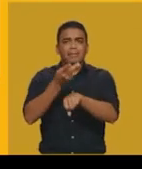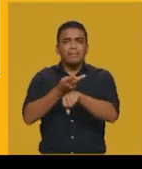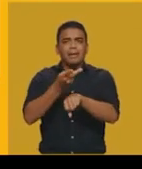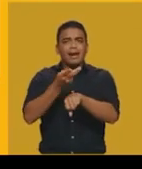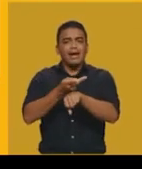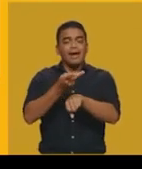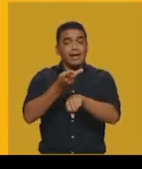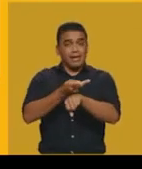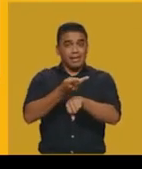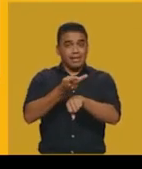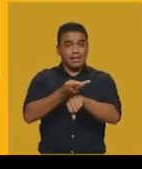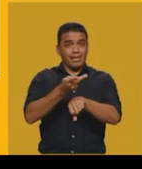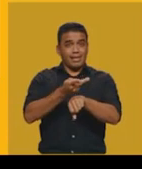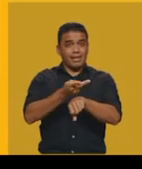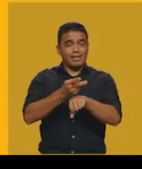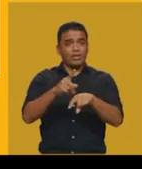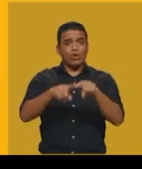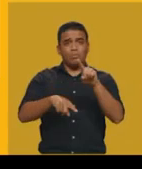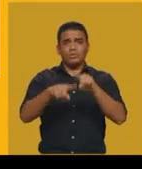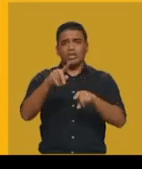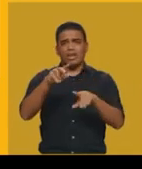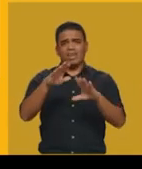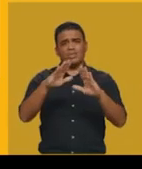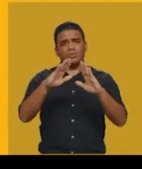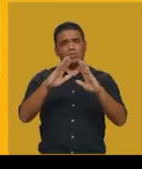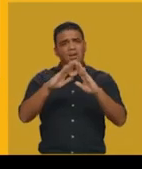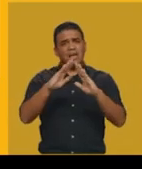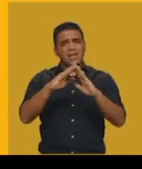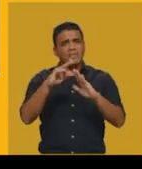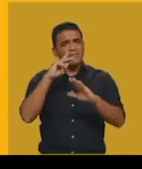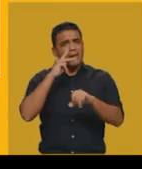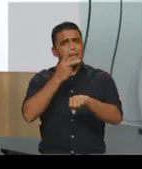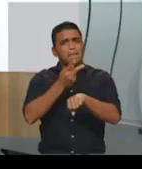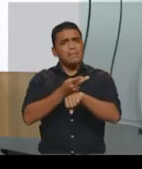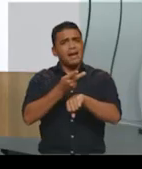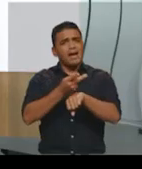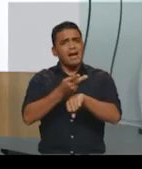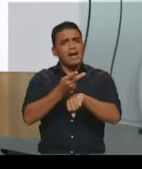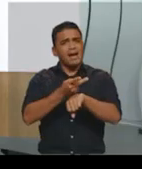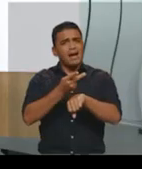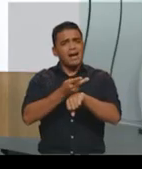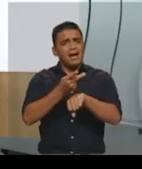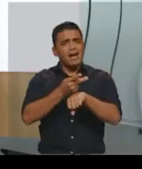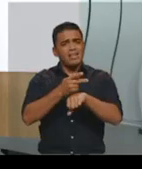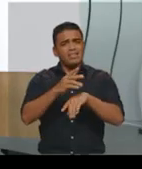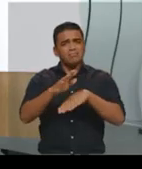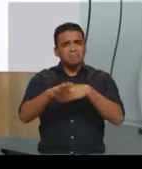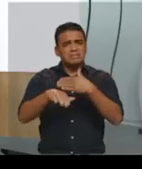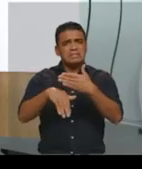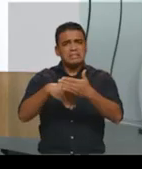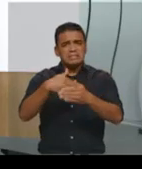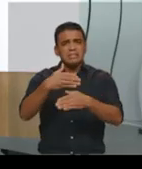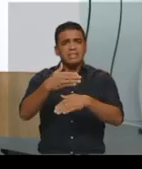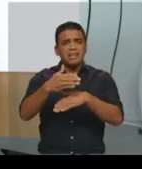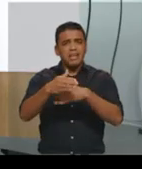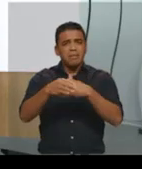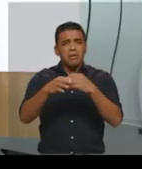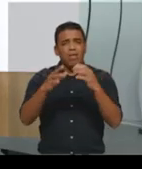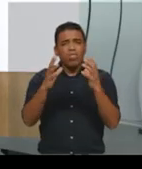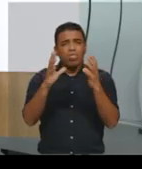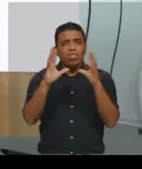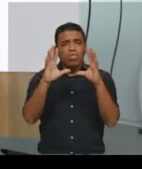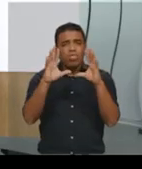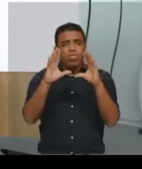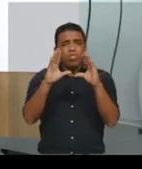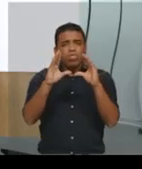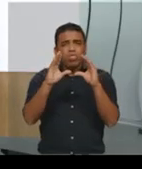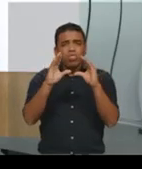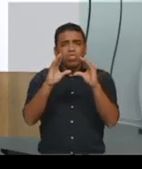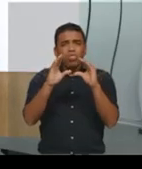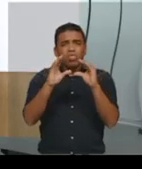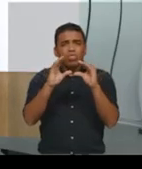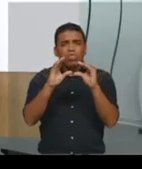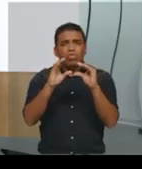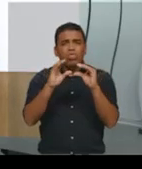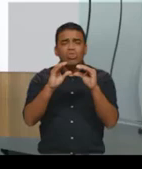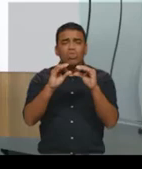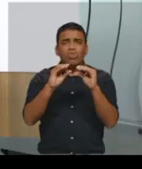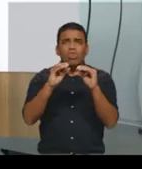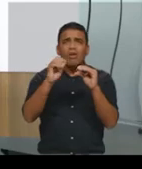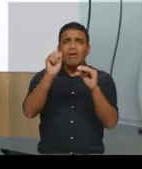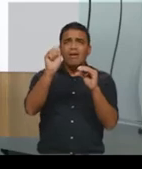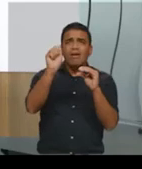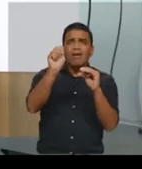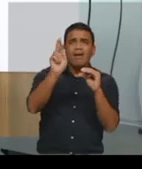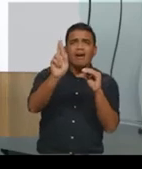tem objetos ou já presenciou objetos de prata sabe que ao longo do tempo, se ela for exposta ao